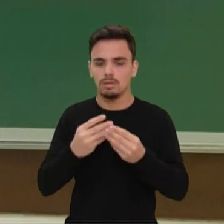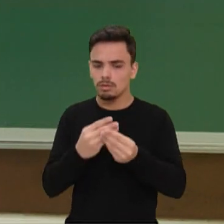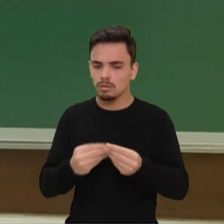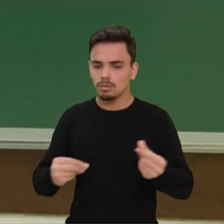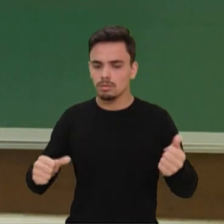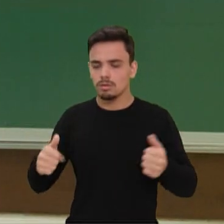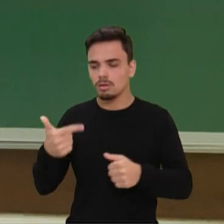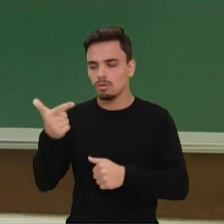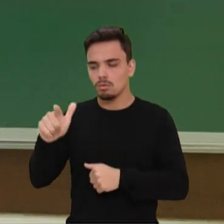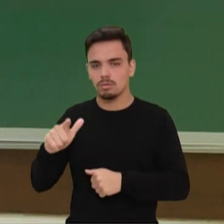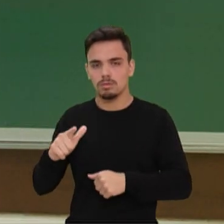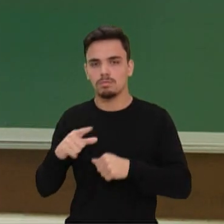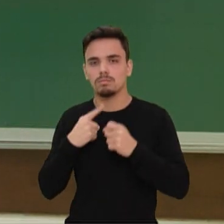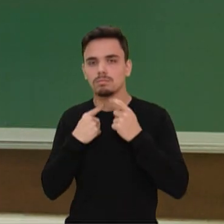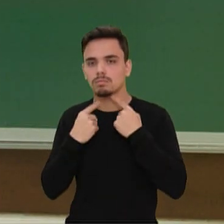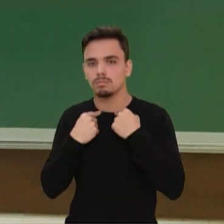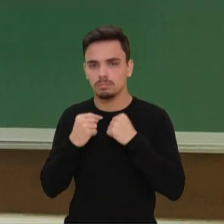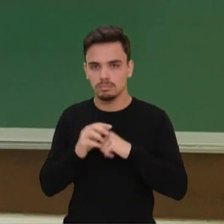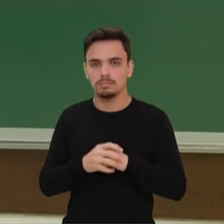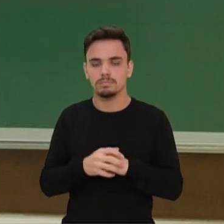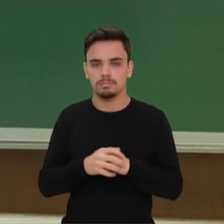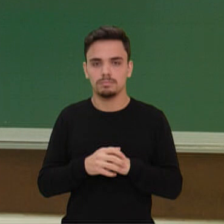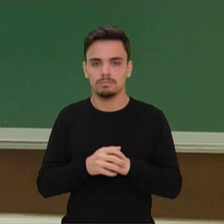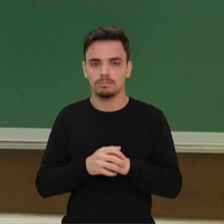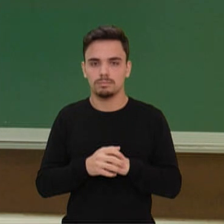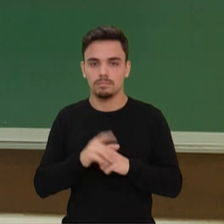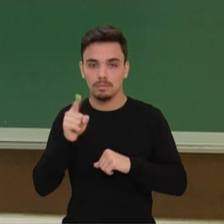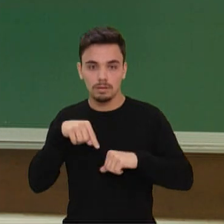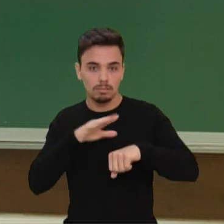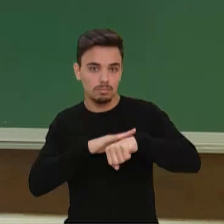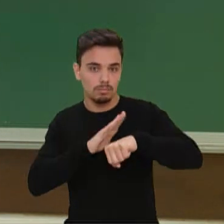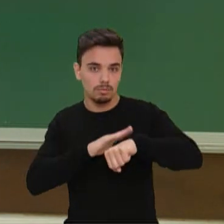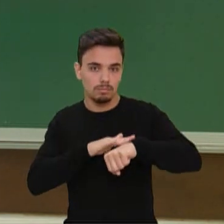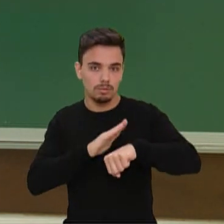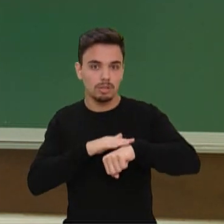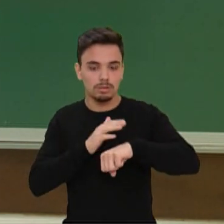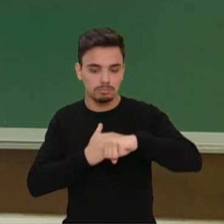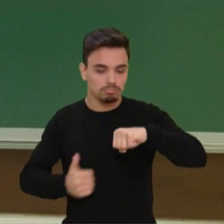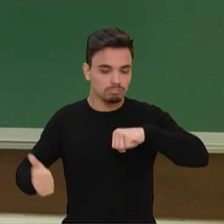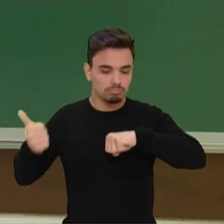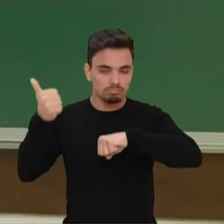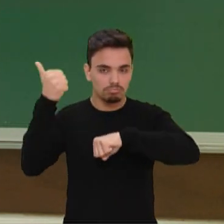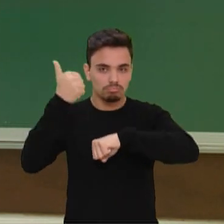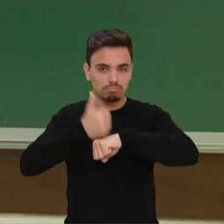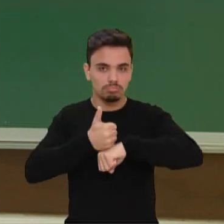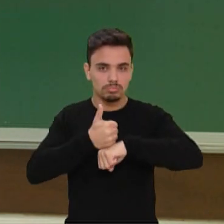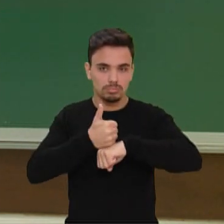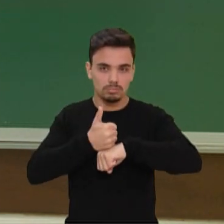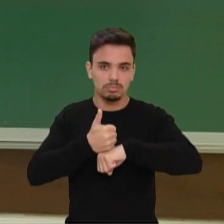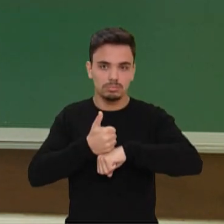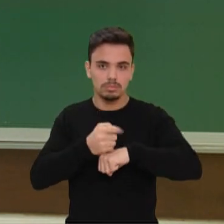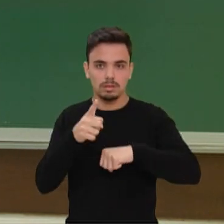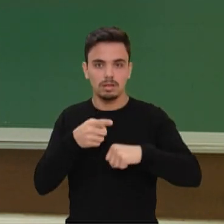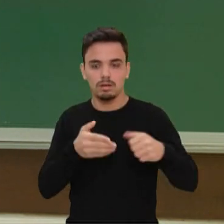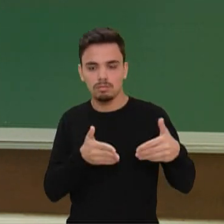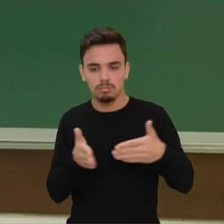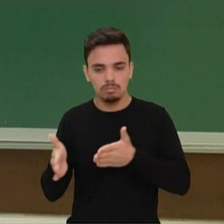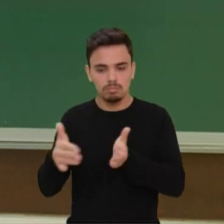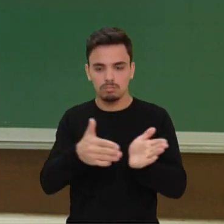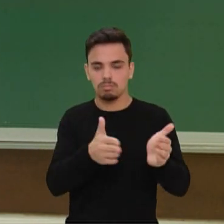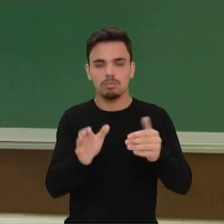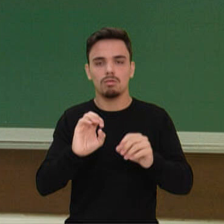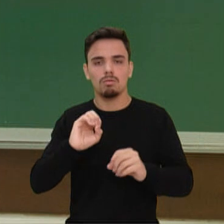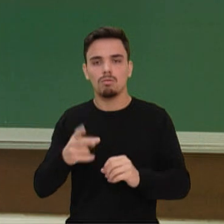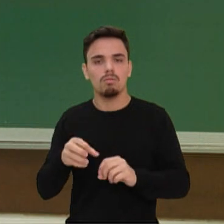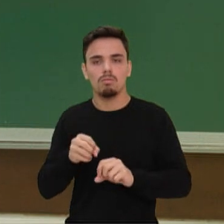outras tendências, então é o momento em que essa tendência vai, digamos assim, direcionar,